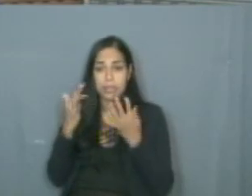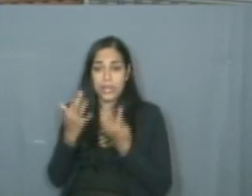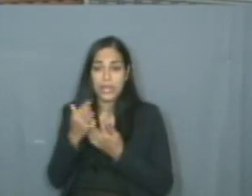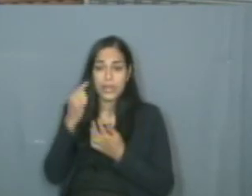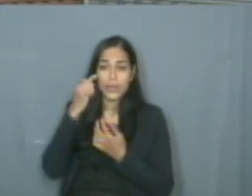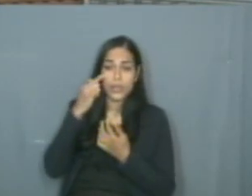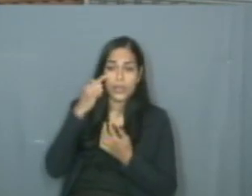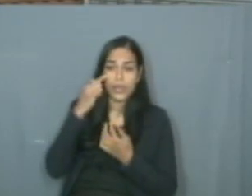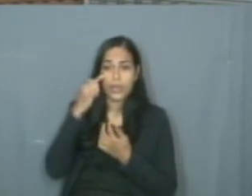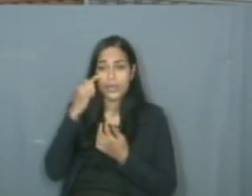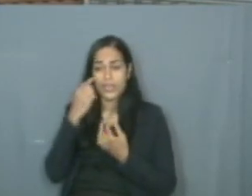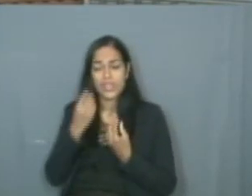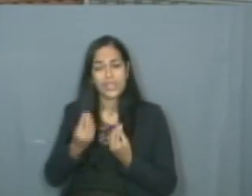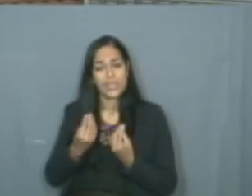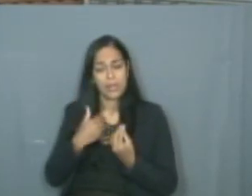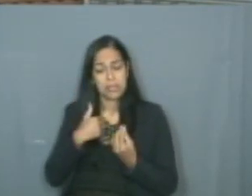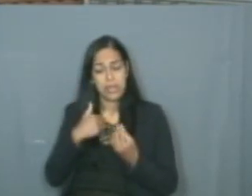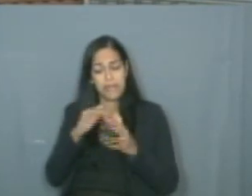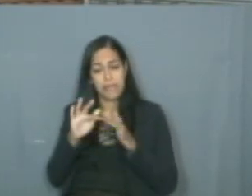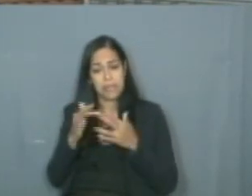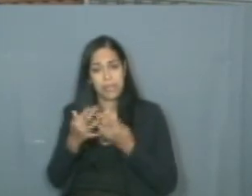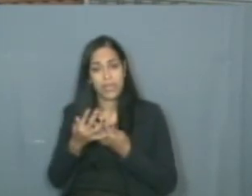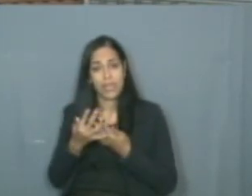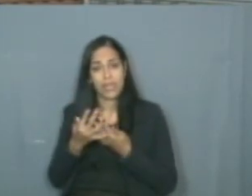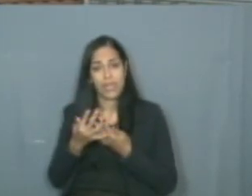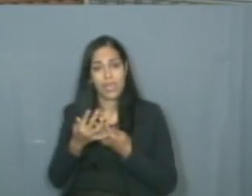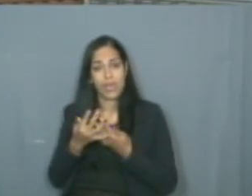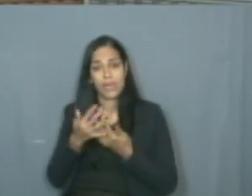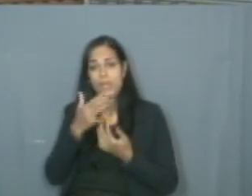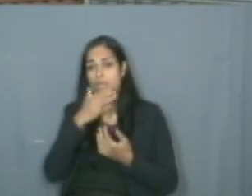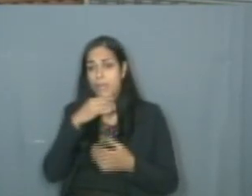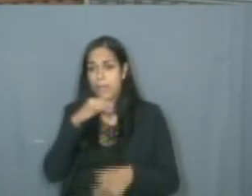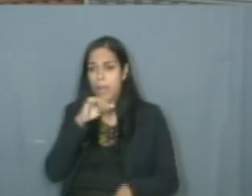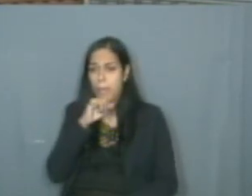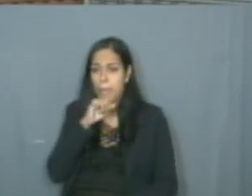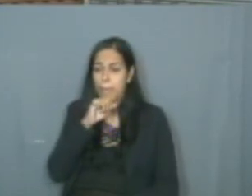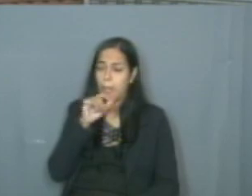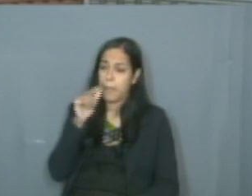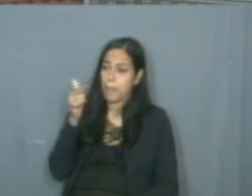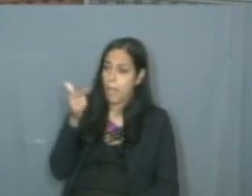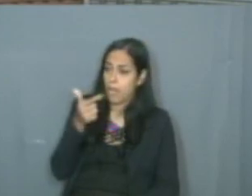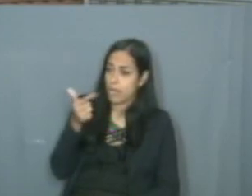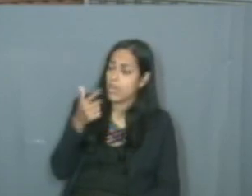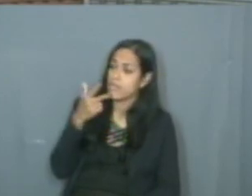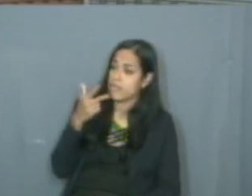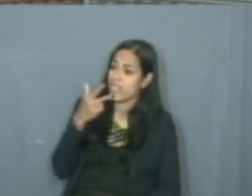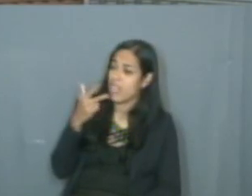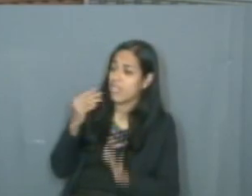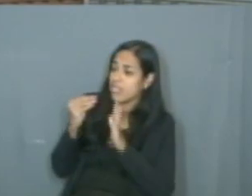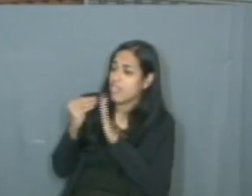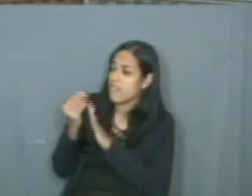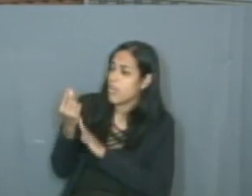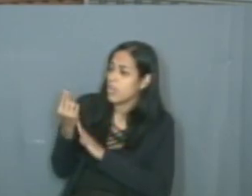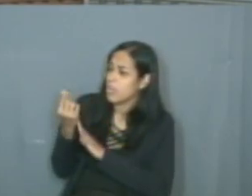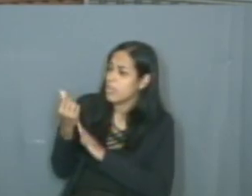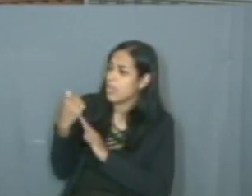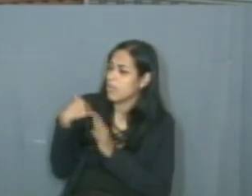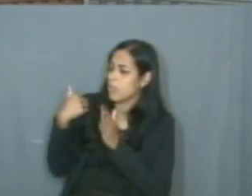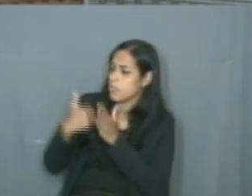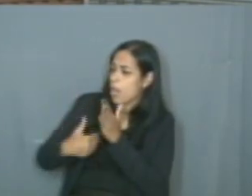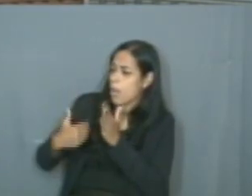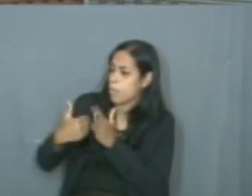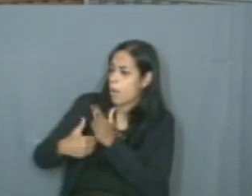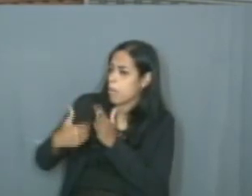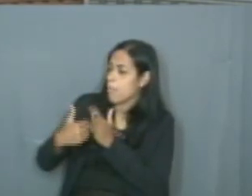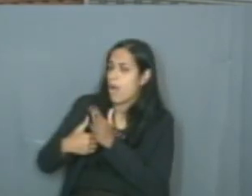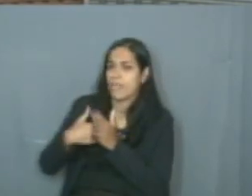duvidam. Como a minha própria família. Quando meu padrasto dizia que estava faltando dinheiro dele. Que tinha desconto e que ele